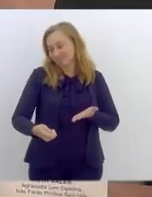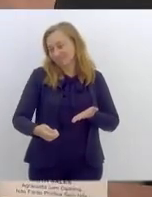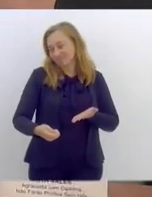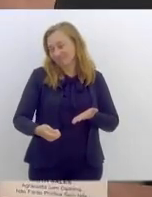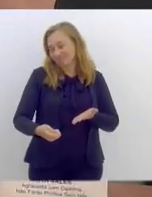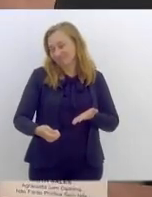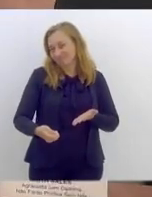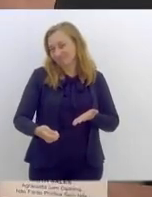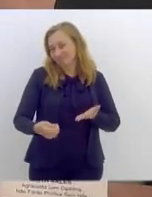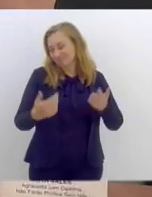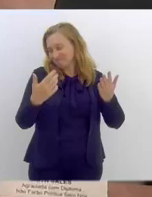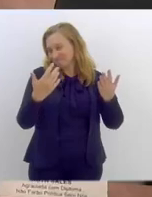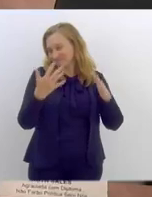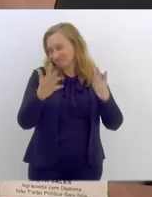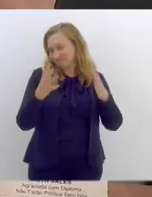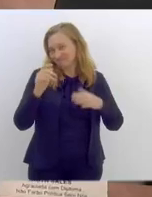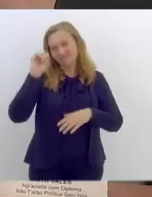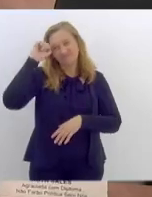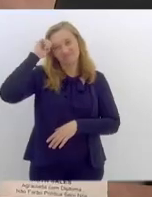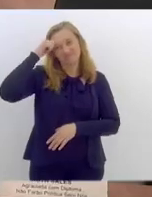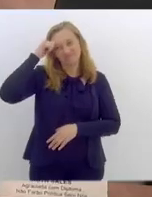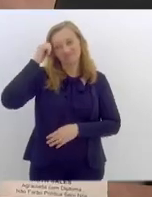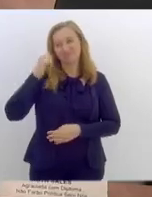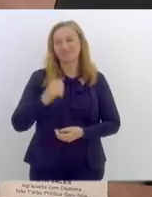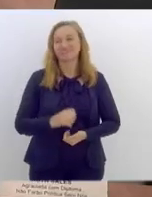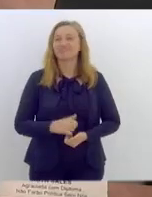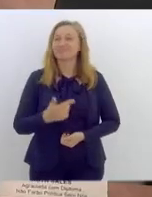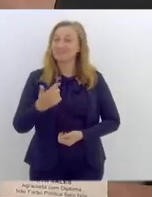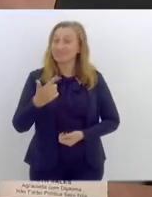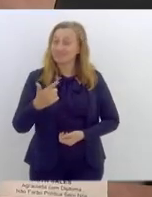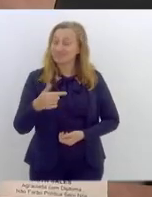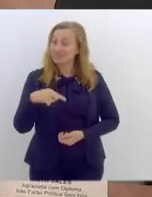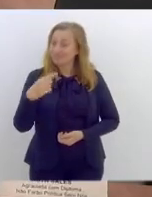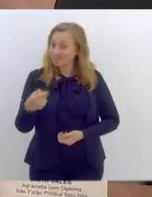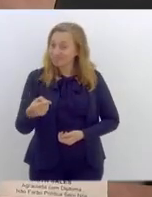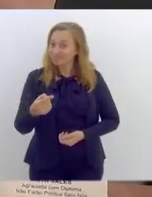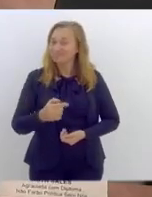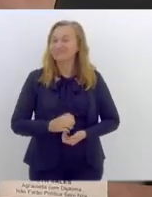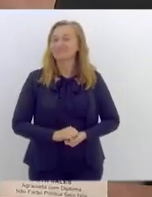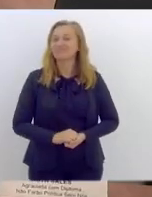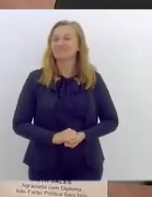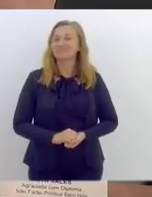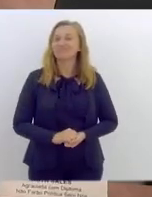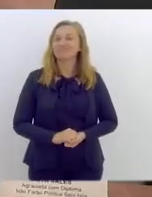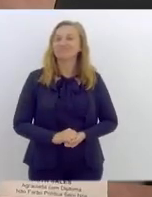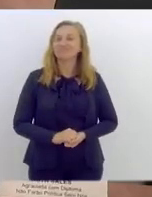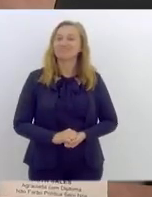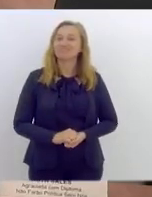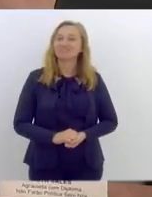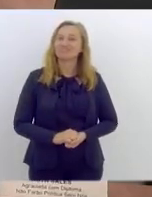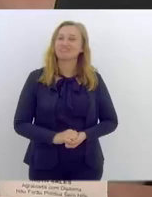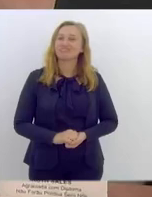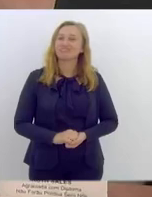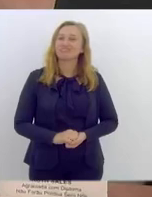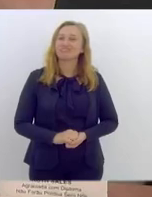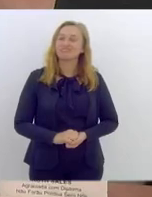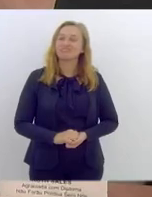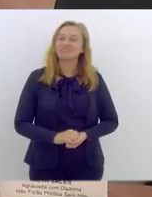nossa grande celebridade negra, mais uma delas, nossa querida